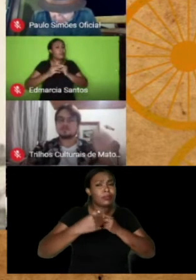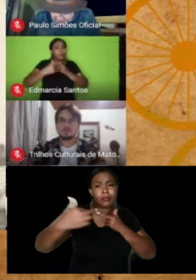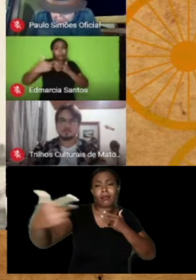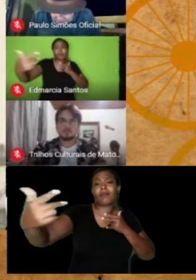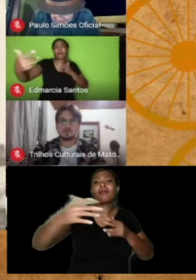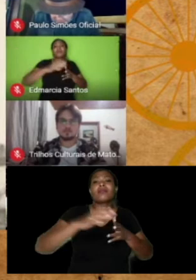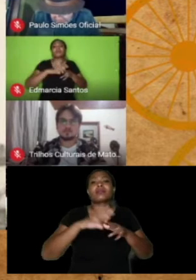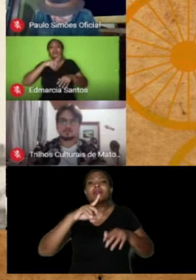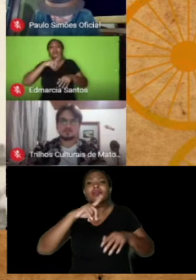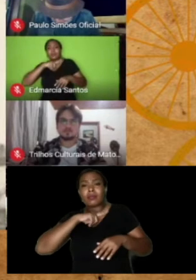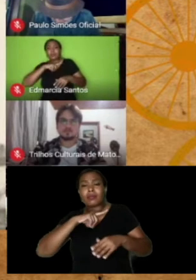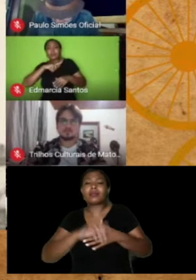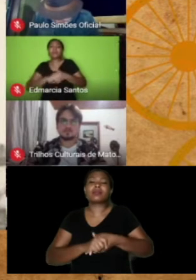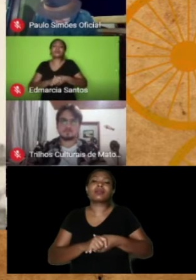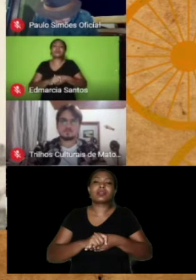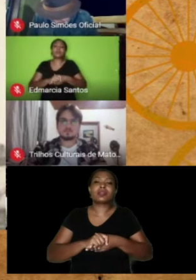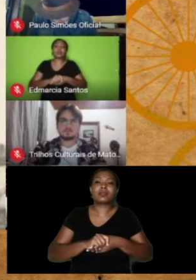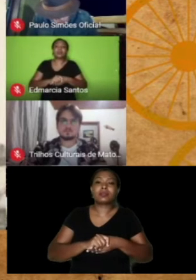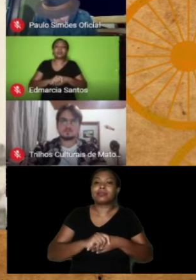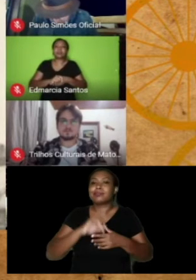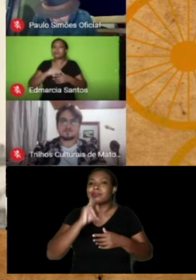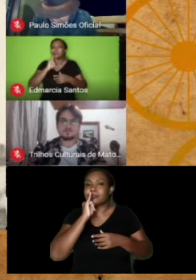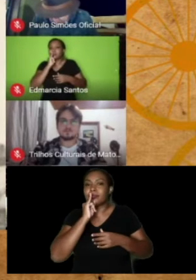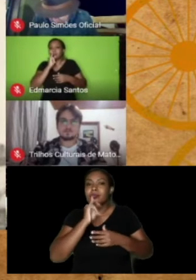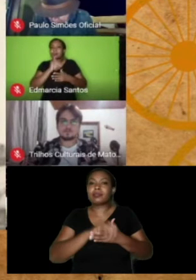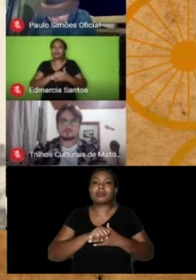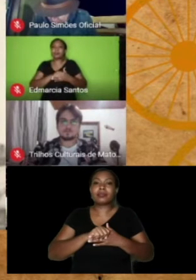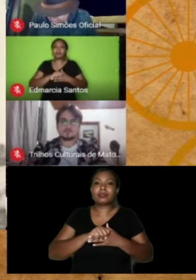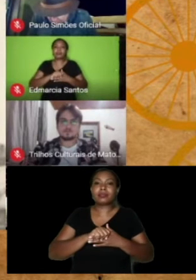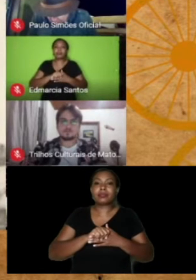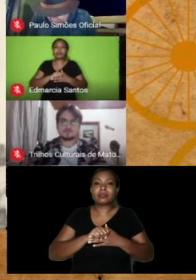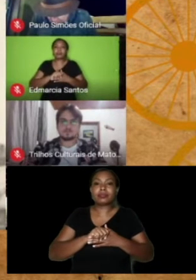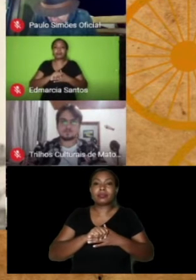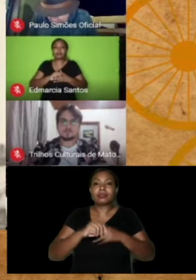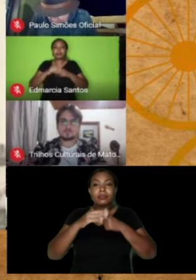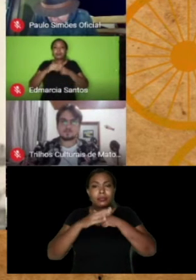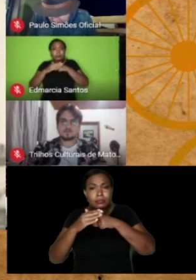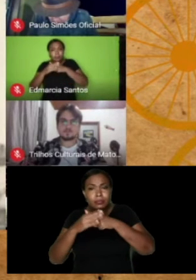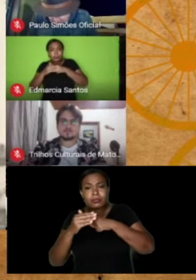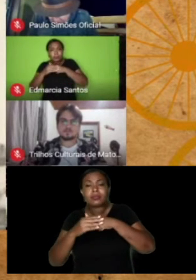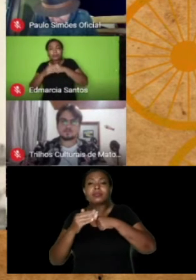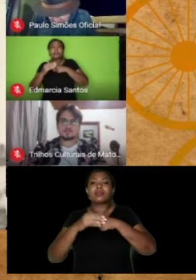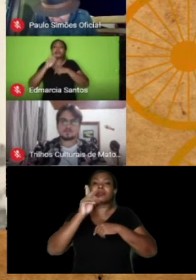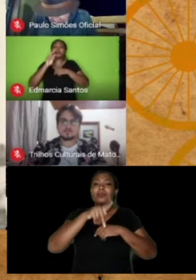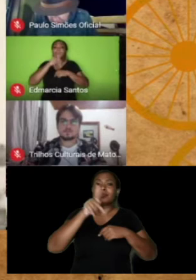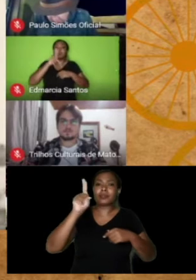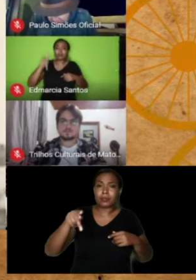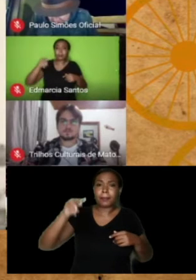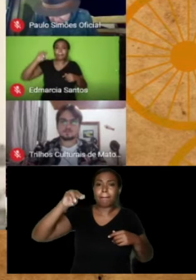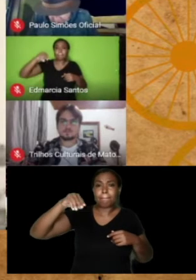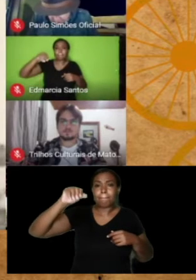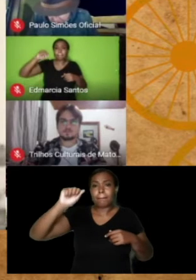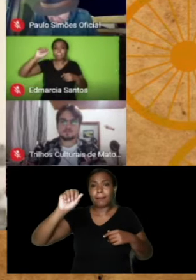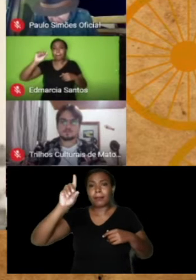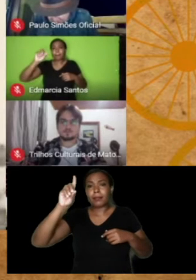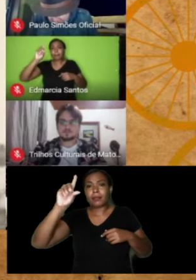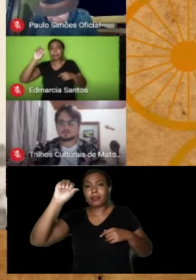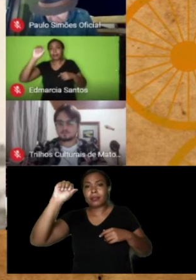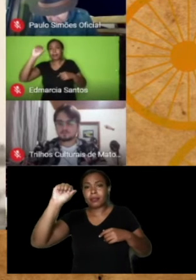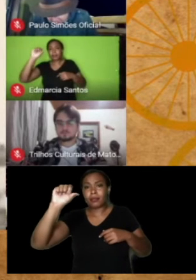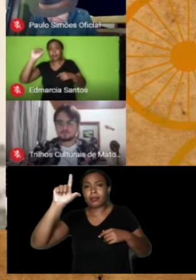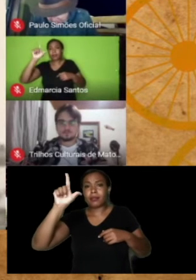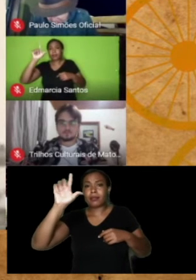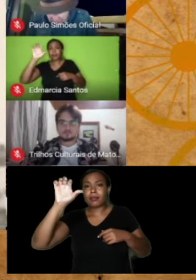serviço né? A grande dedicação da professora Madalena e do Instituto Histórico e Geográfico que mantém